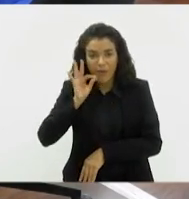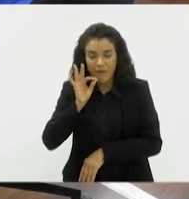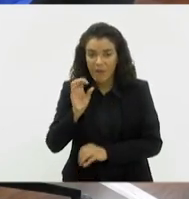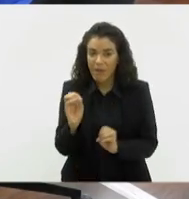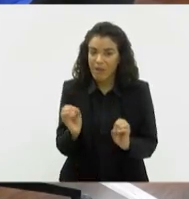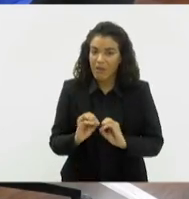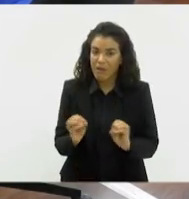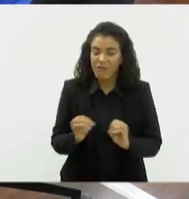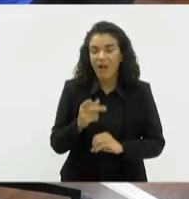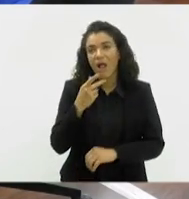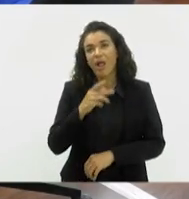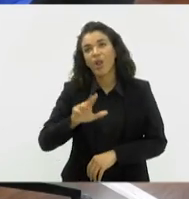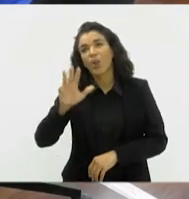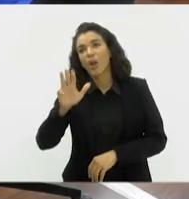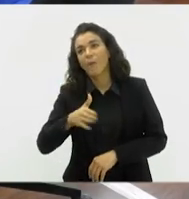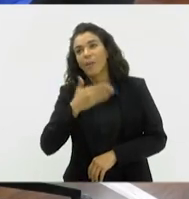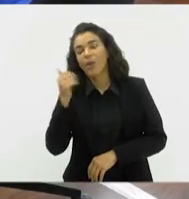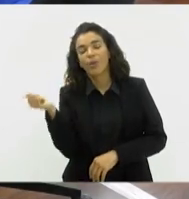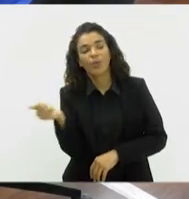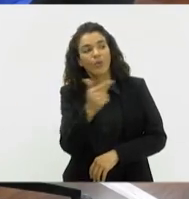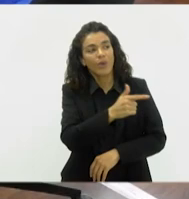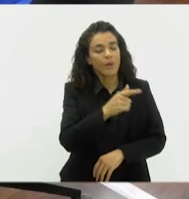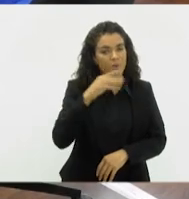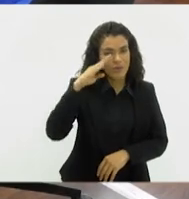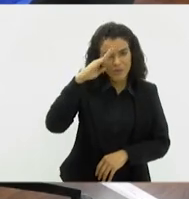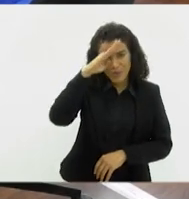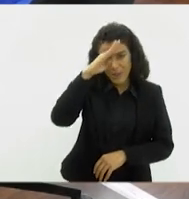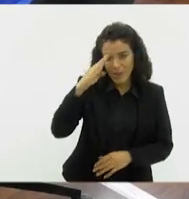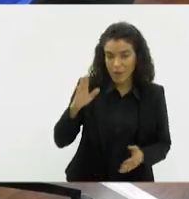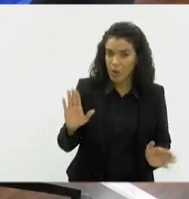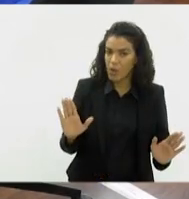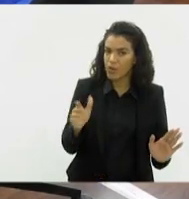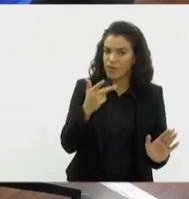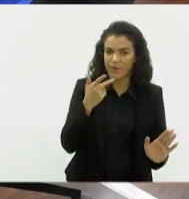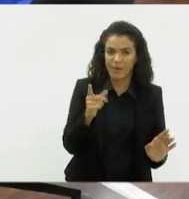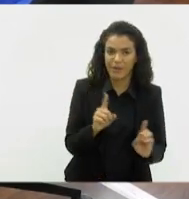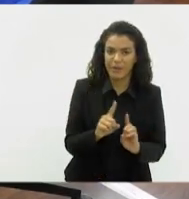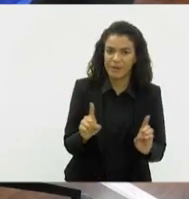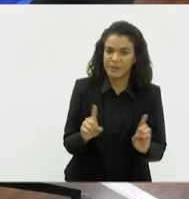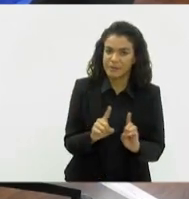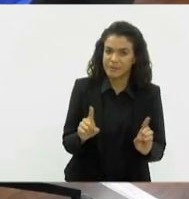entrar e dizer que Lula é melhor que Bolsonaro. E o mais triste é o seguinte: